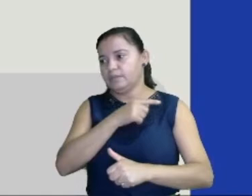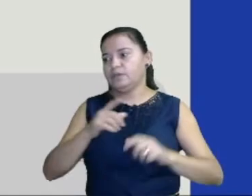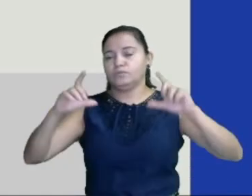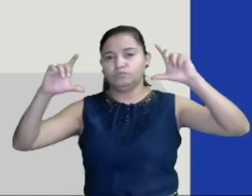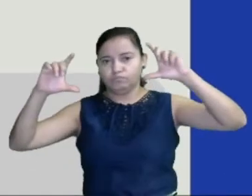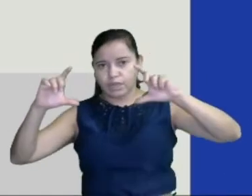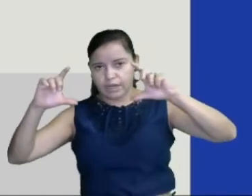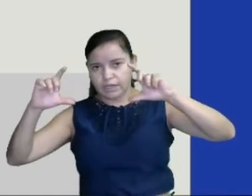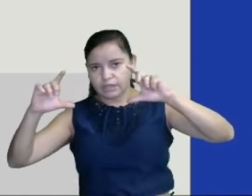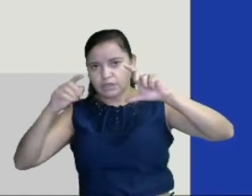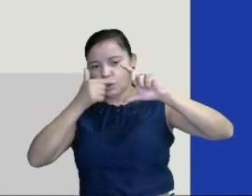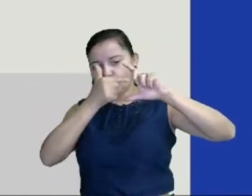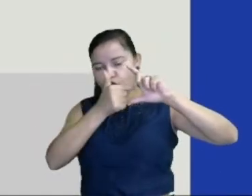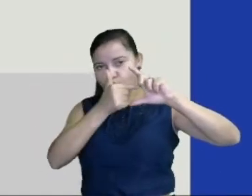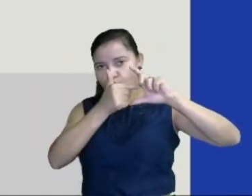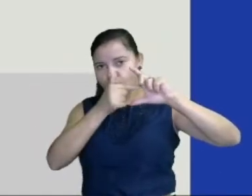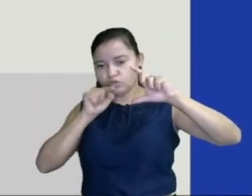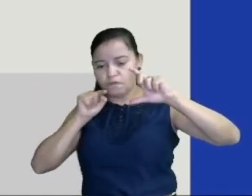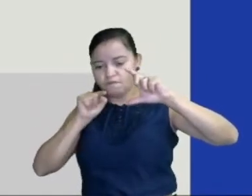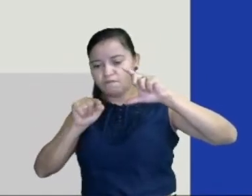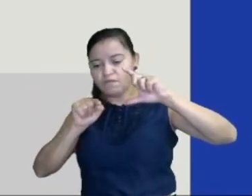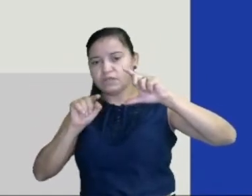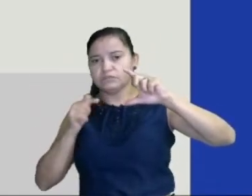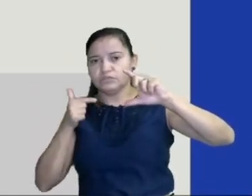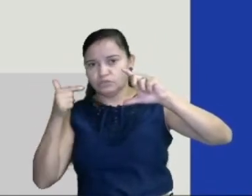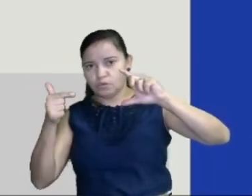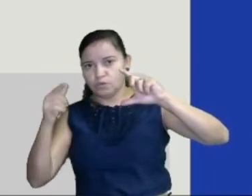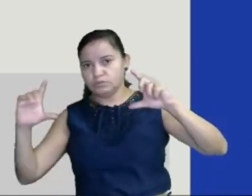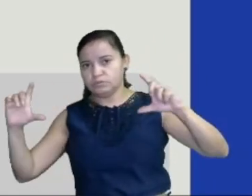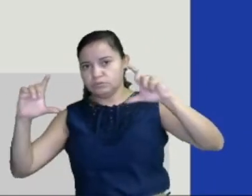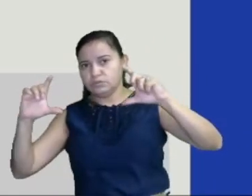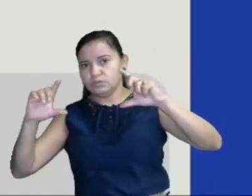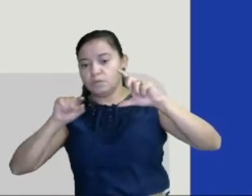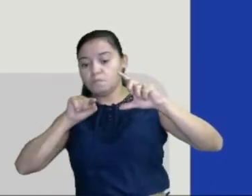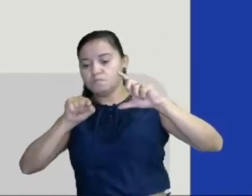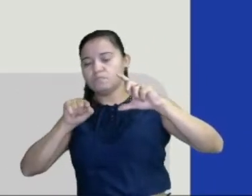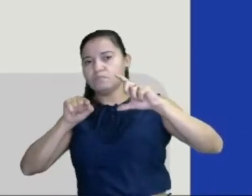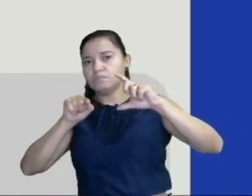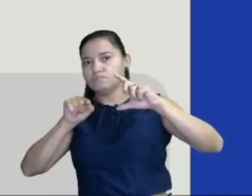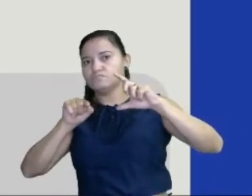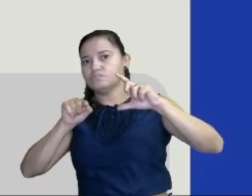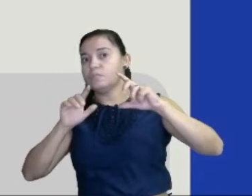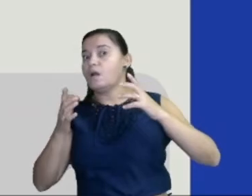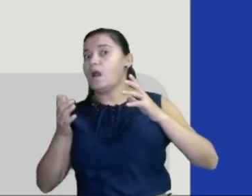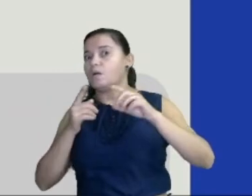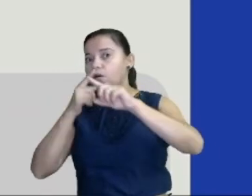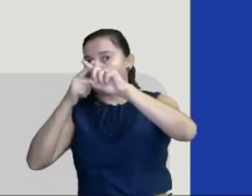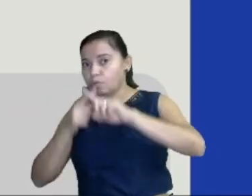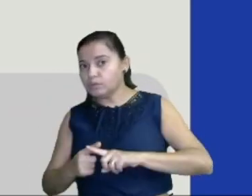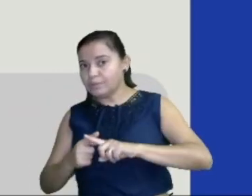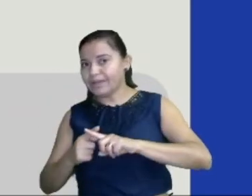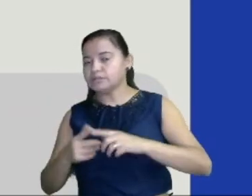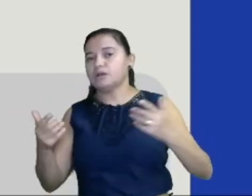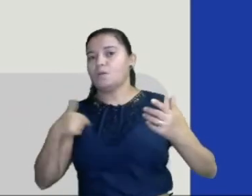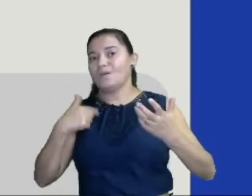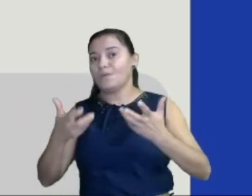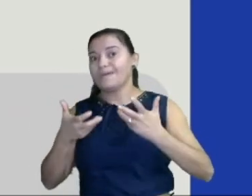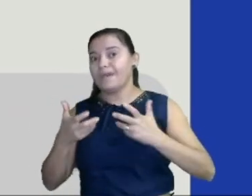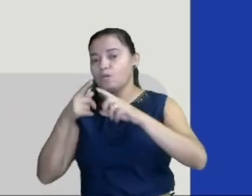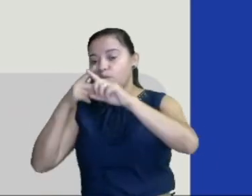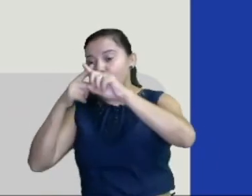parênteses E aí para não confundir porque eu poderia voltar tudo e você já ir dividindo e depois multiplicar tá primeiro eu quero a